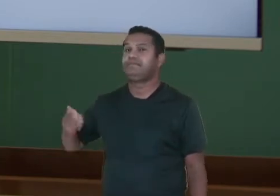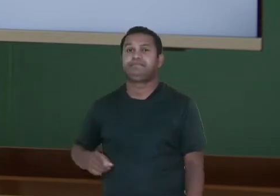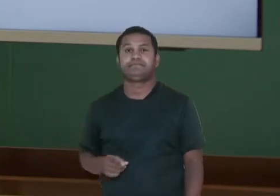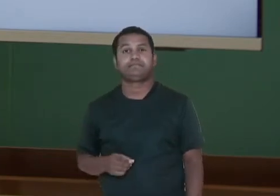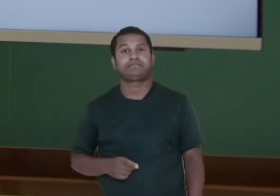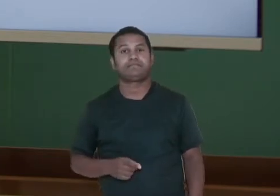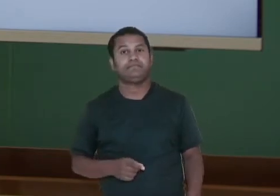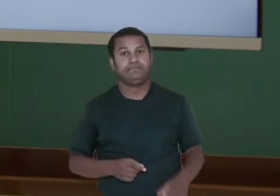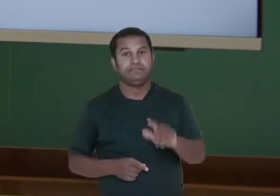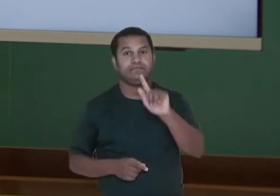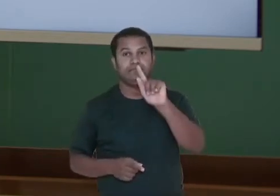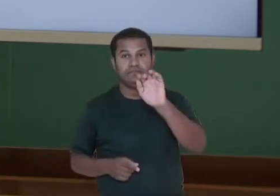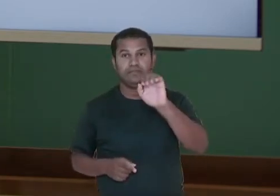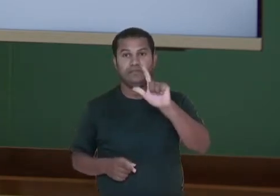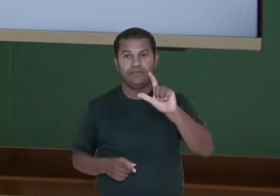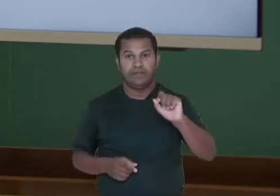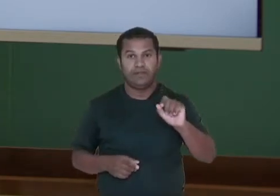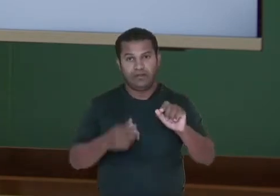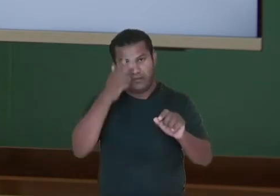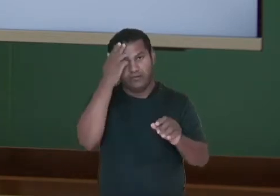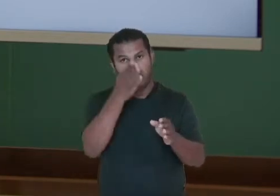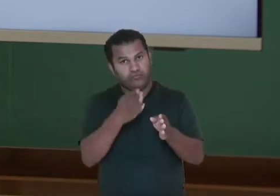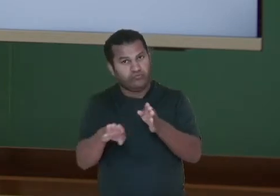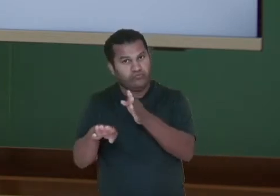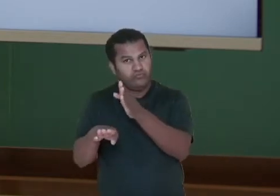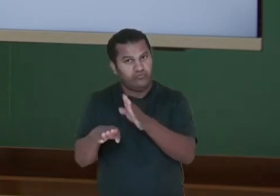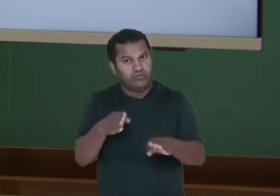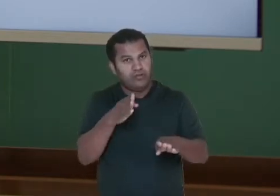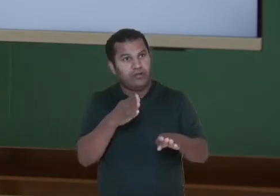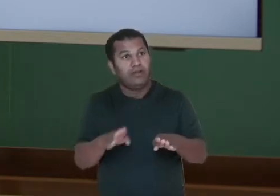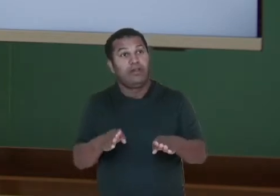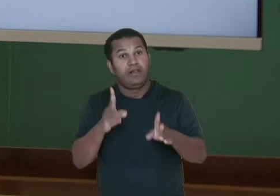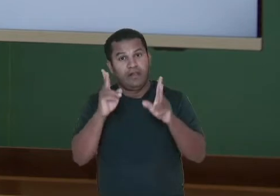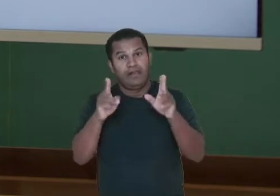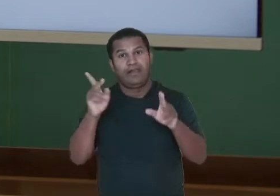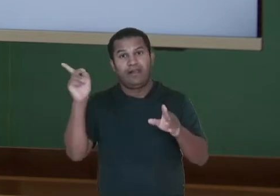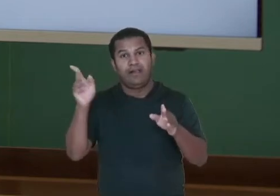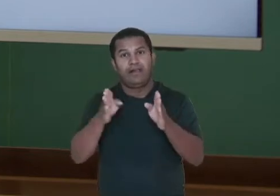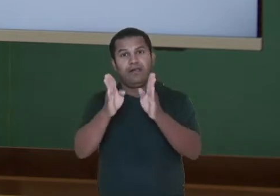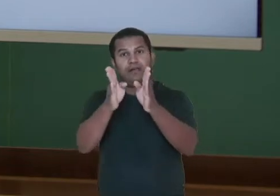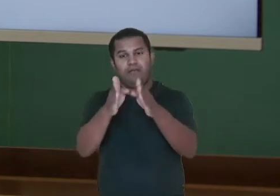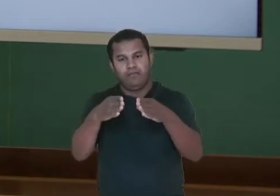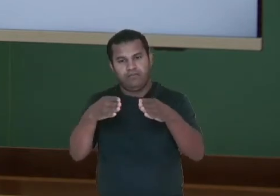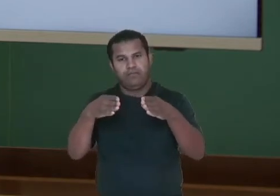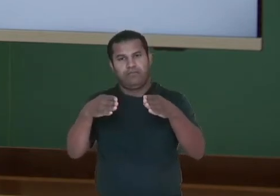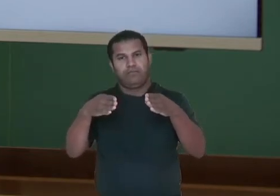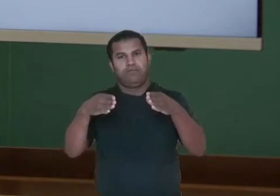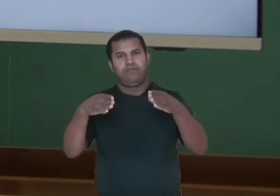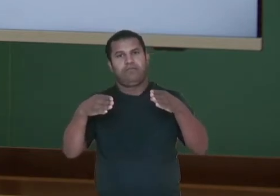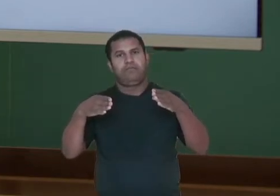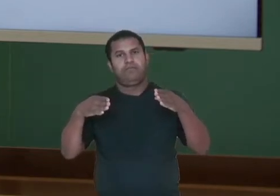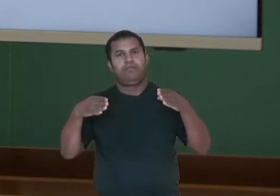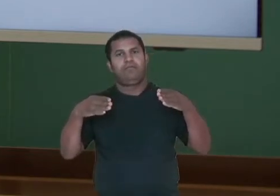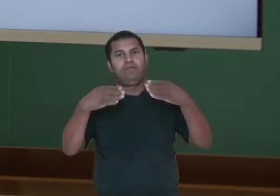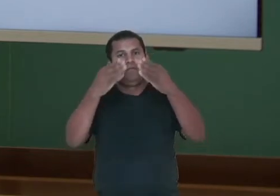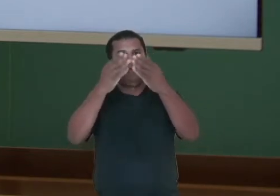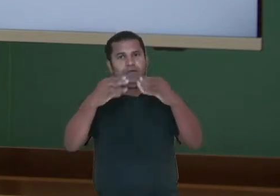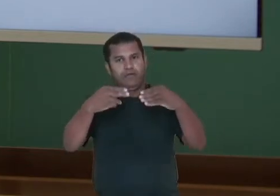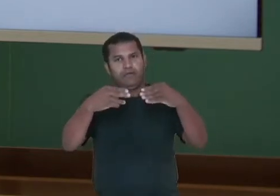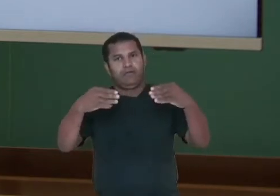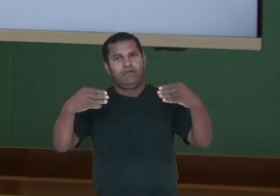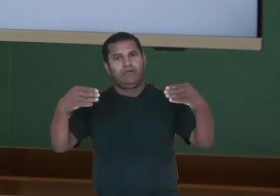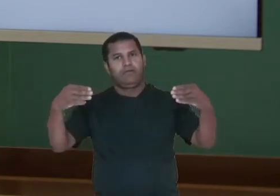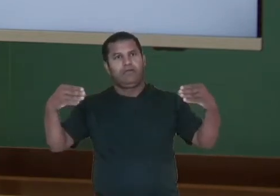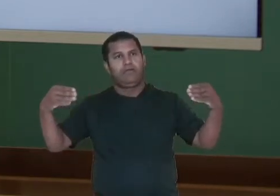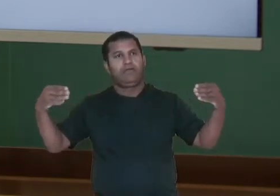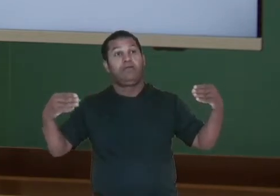patins, skate, seja o que for, também, se você fizer esse experimento que você está vendo aqui, ó, né, de um empurrar o outro, tu vai perceber a mesma situação,